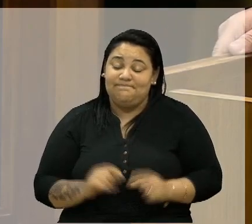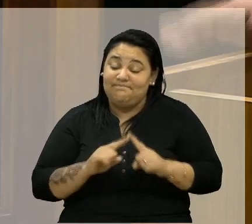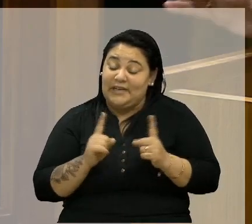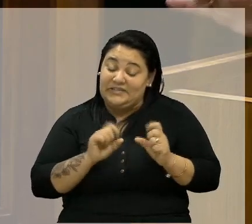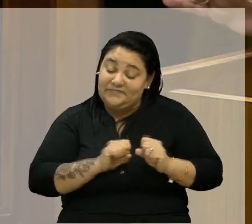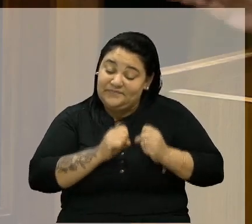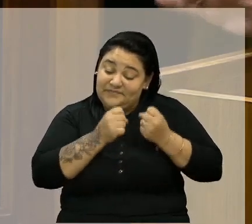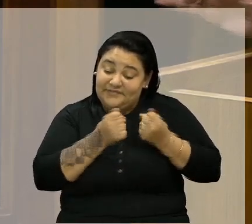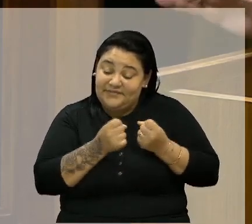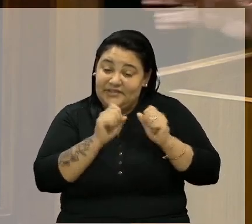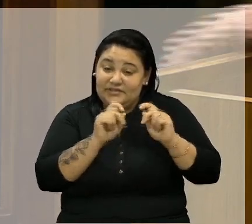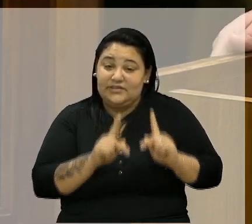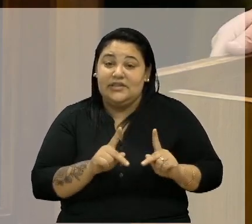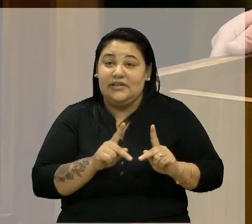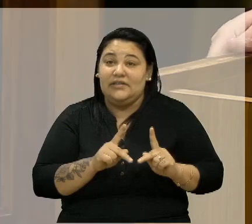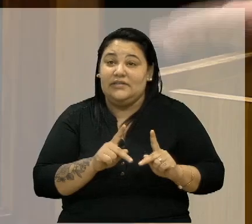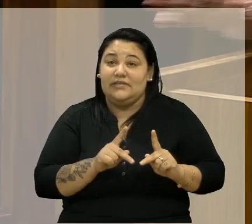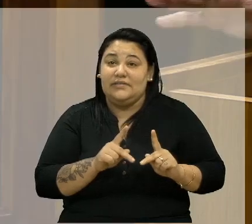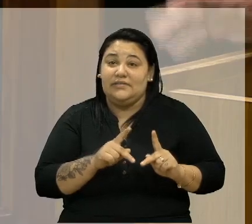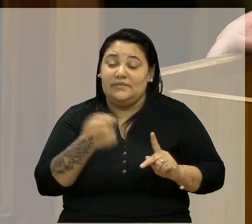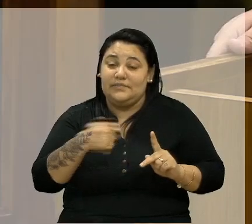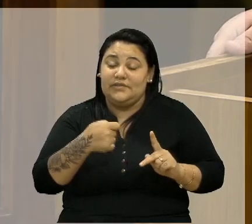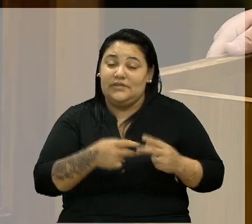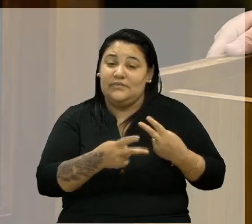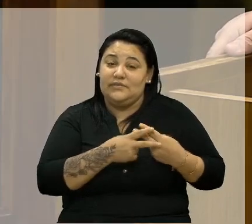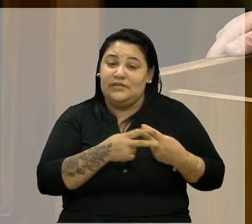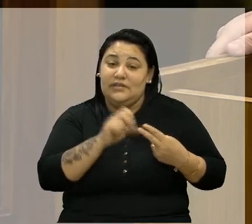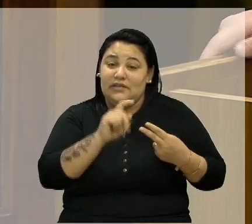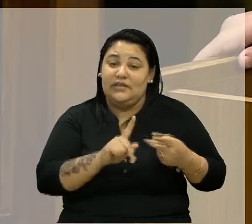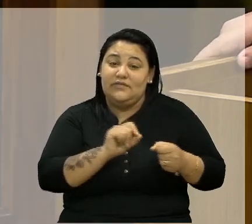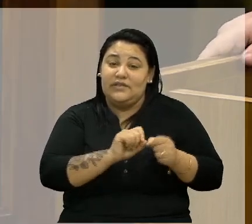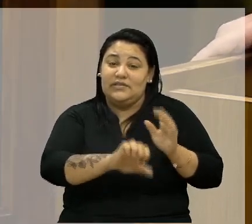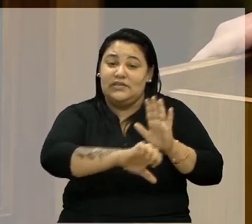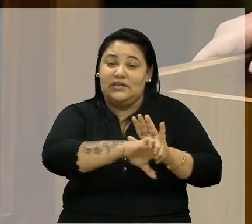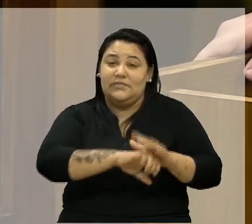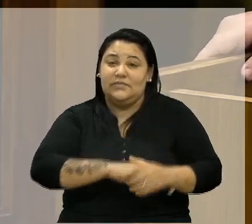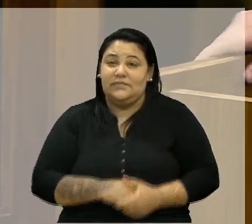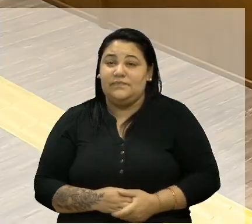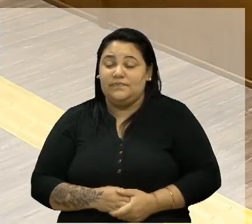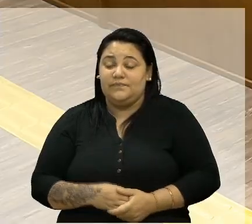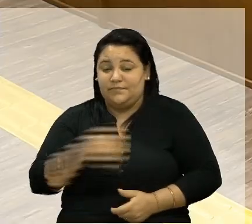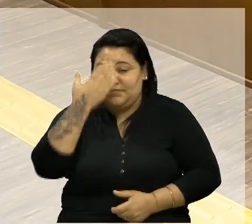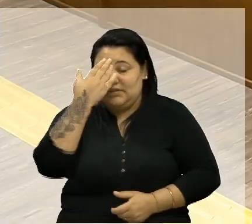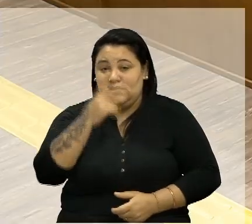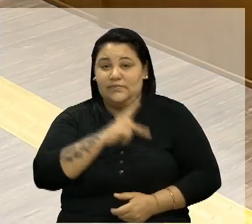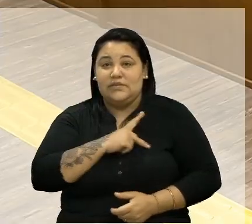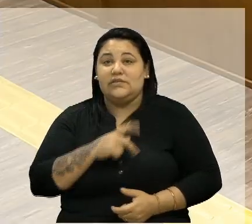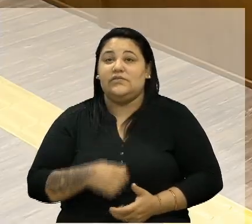defende aqui que quem tem que ser penalizado é quem comete crime. Obrigado, senhora presidente.